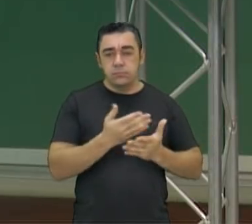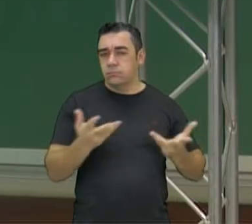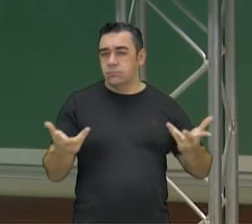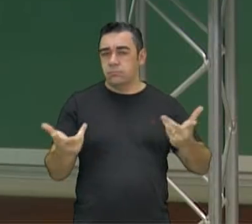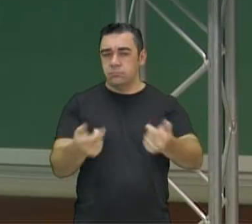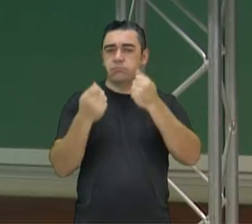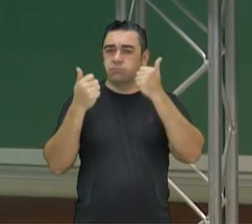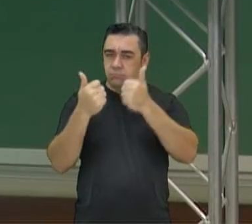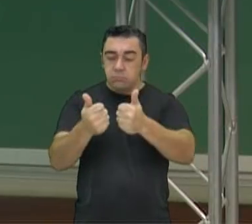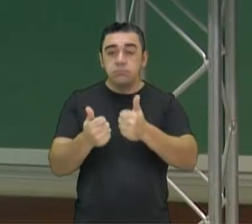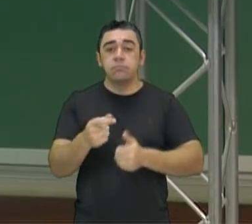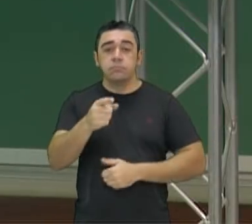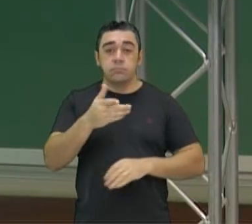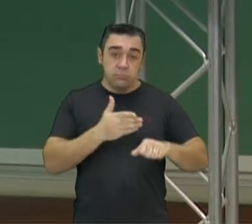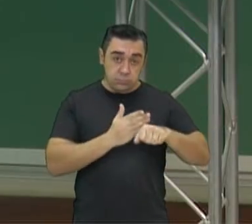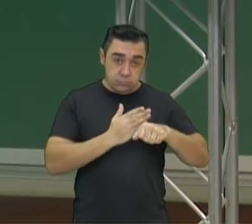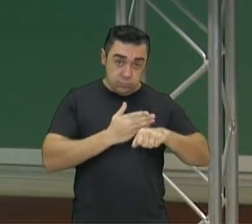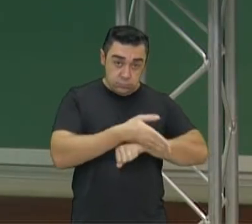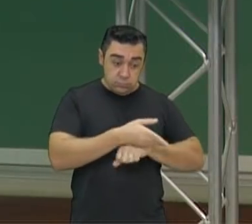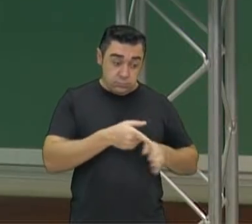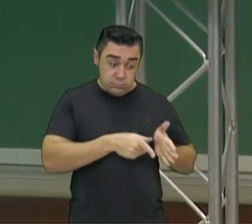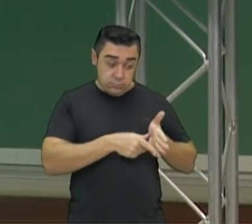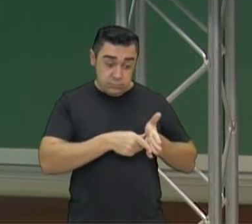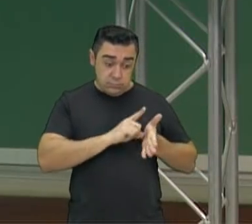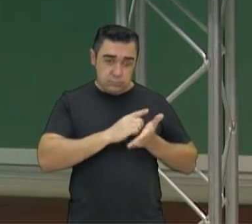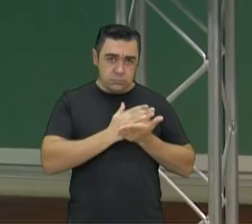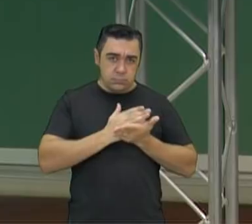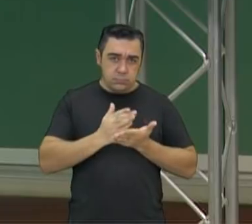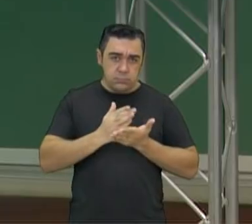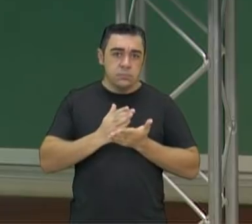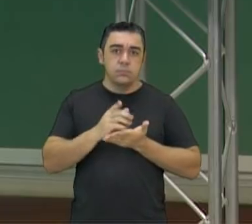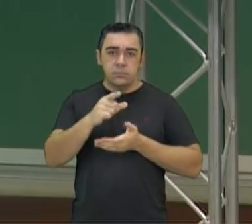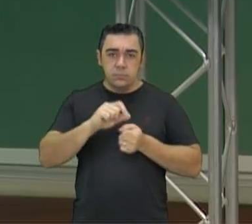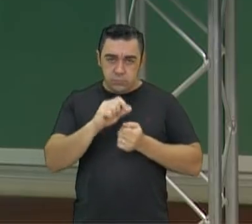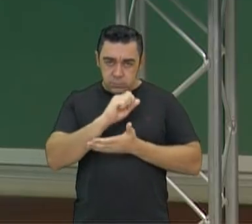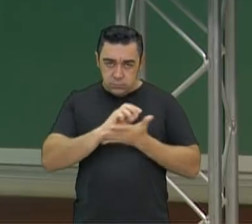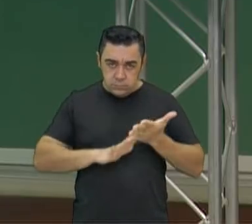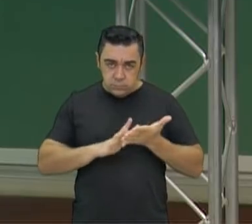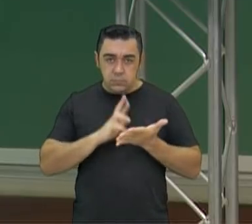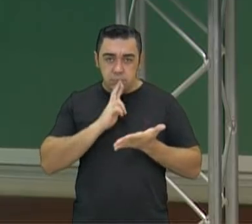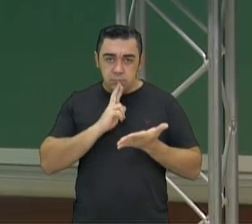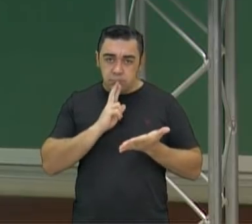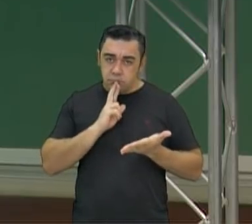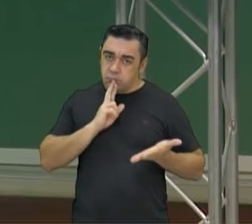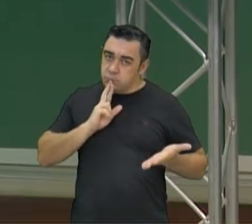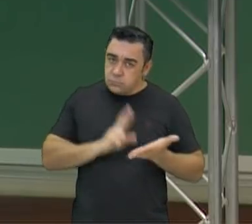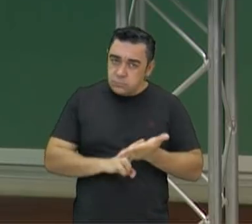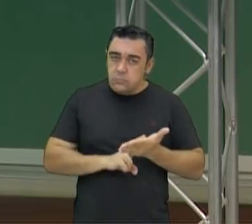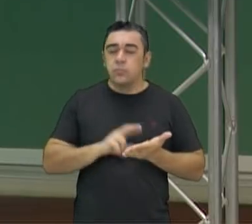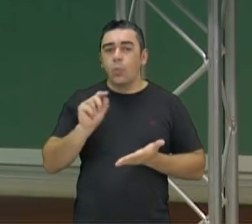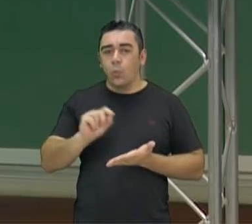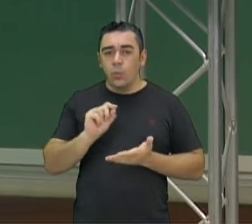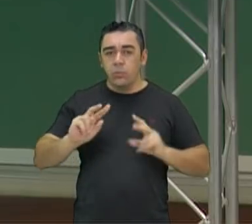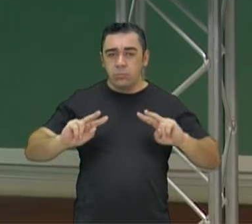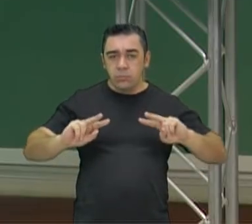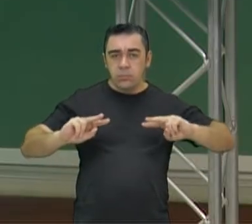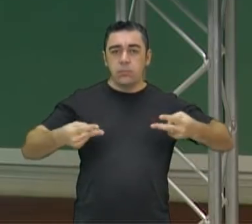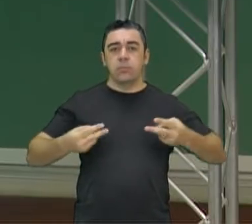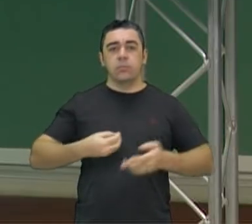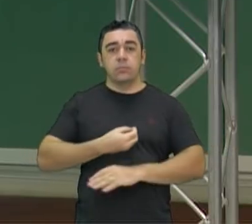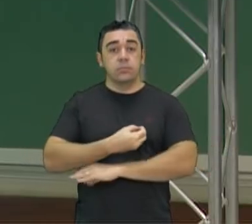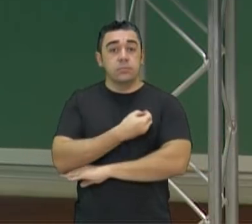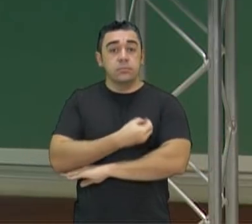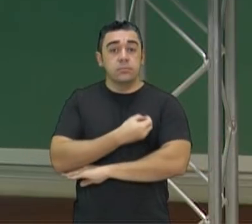vai lá, entra, antes de começar a fazer a sua atividade, lá no formulário, não importa qual seja a